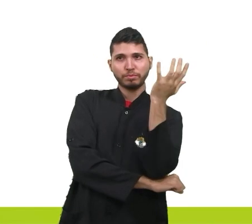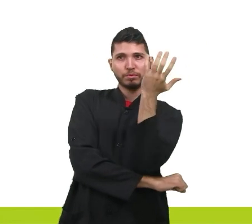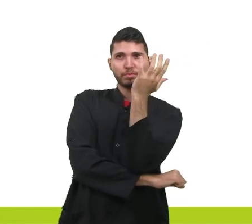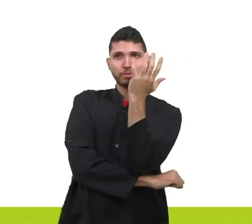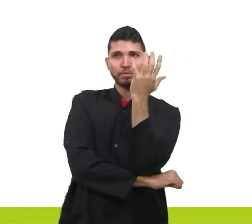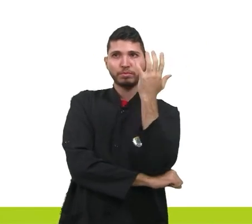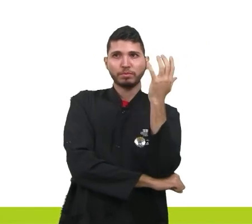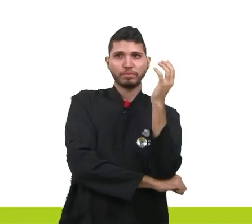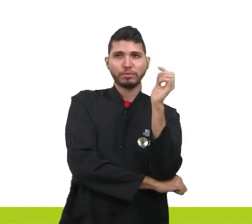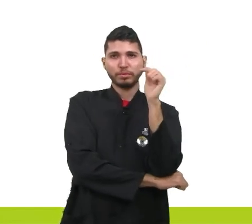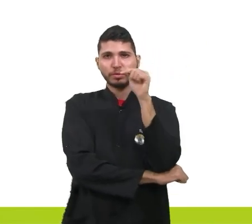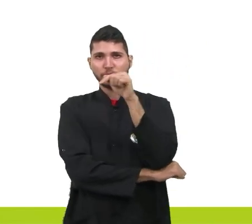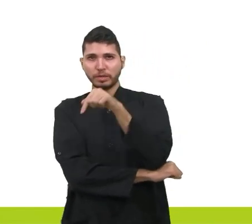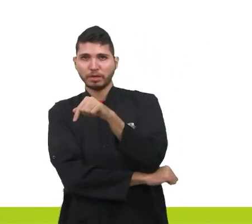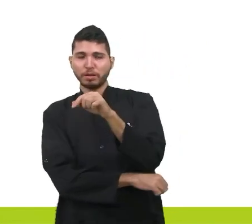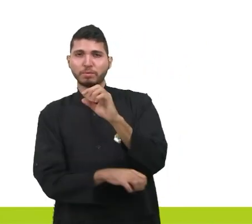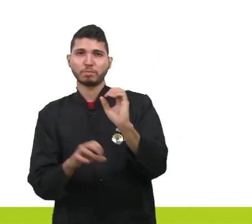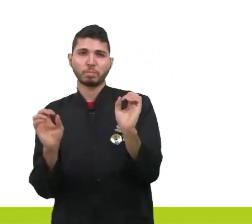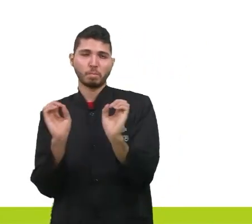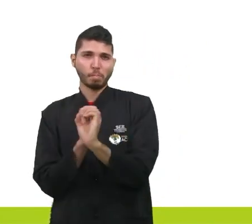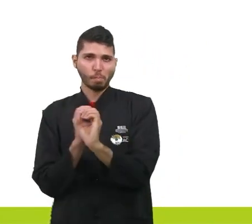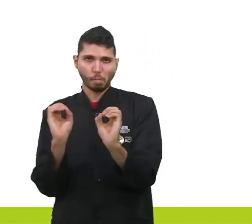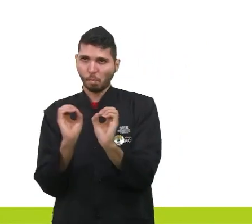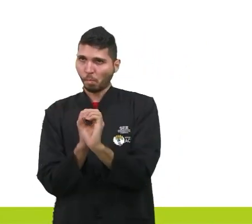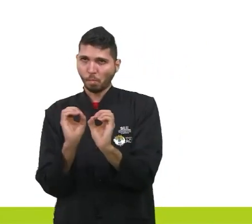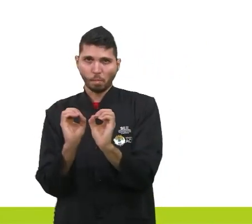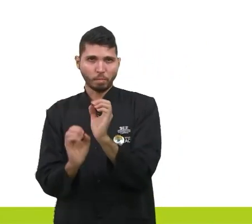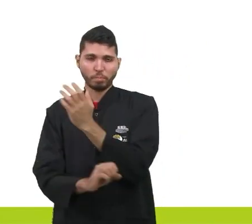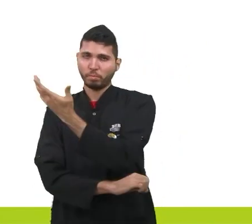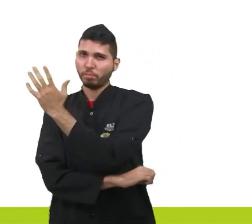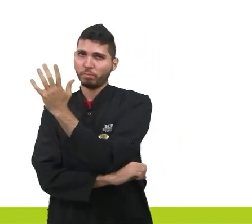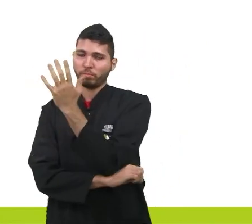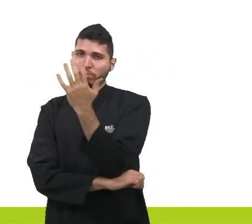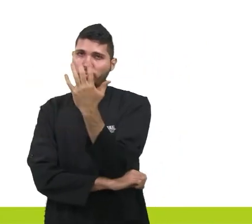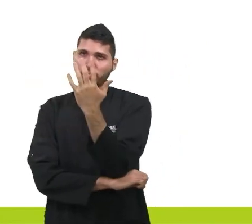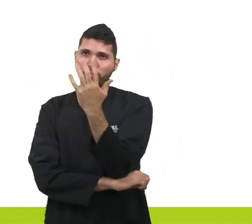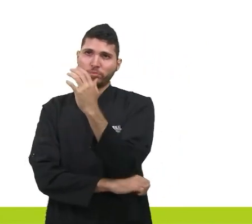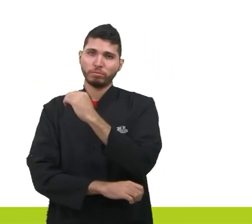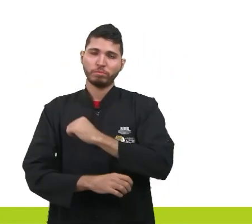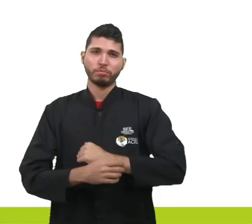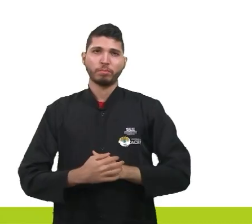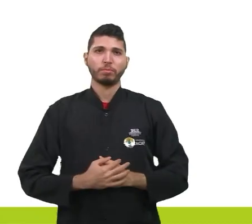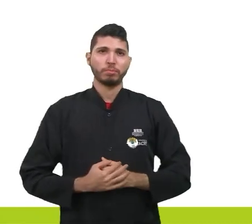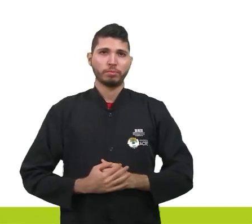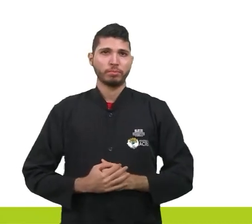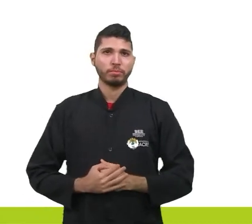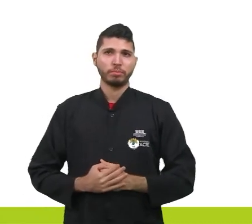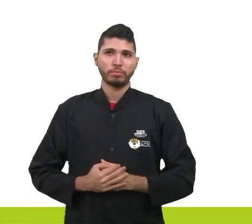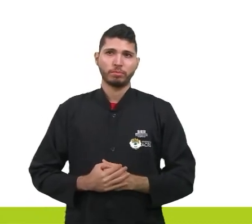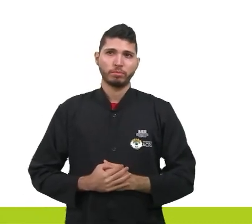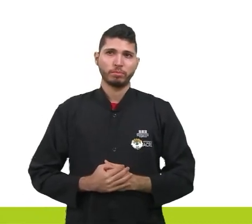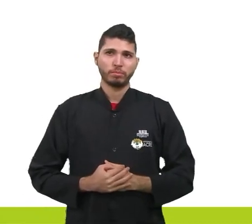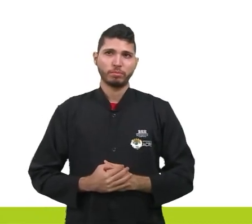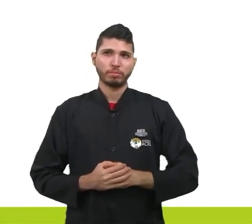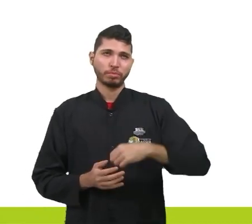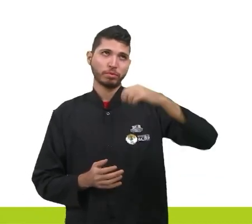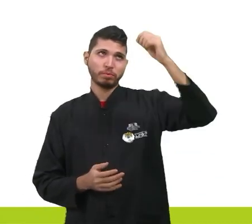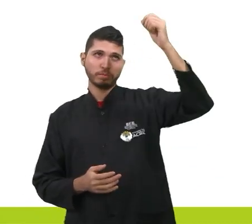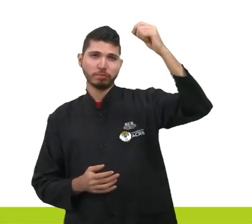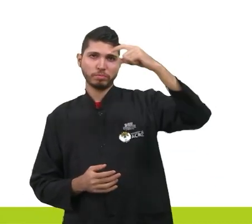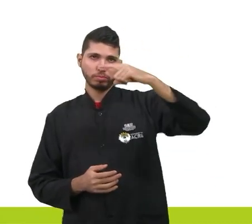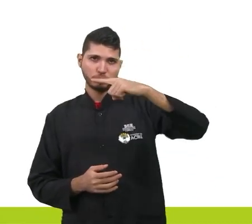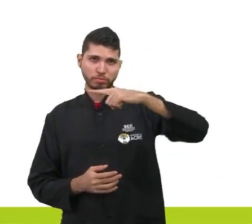um lugar sem vegetação, nada de vegetação. Aí olha que interessante, novamente a atuação dos raios